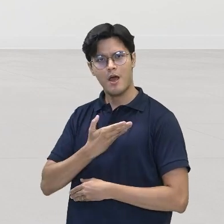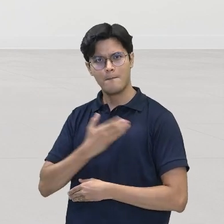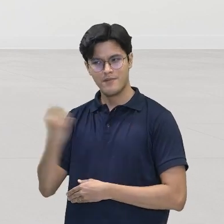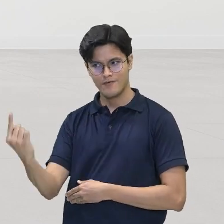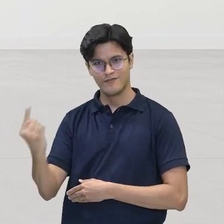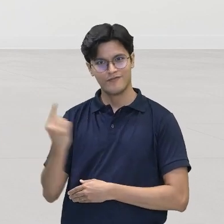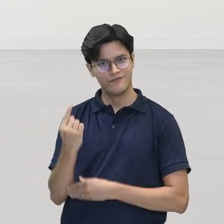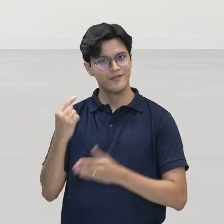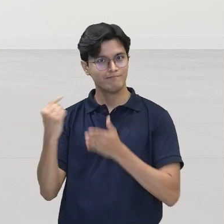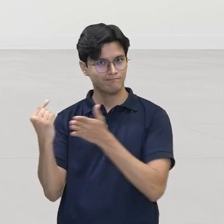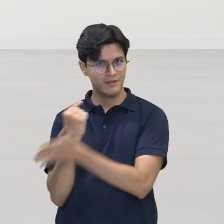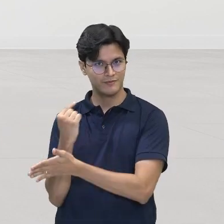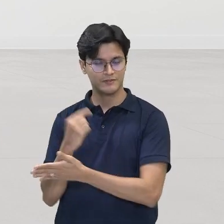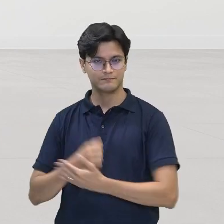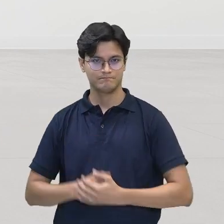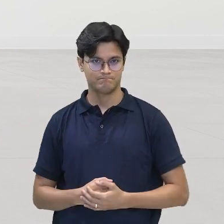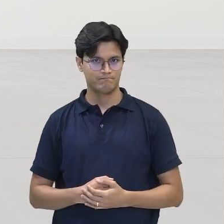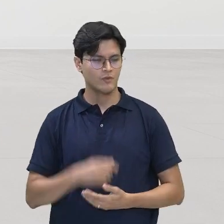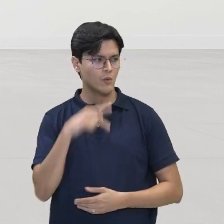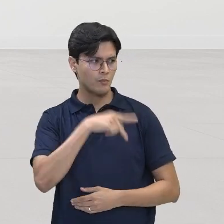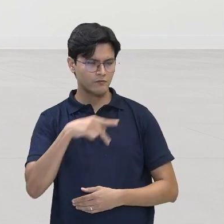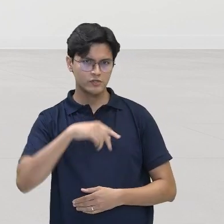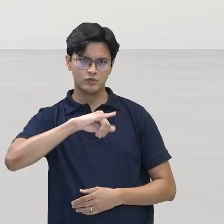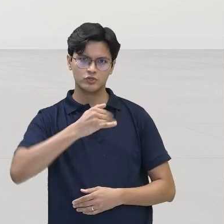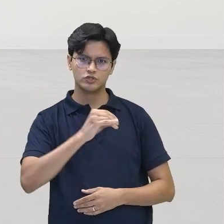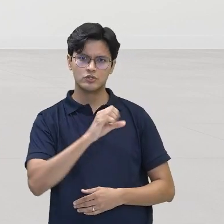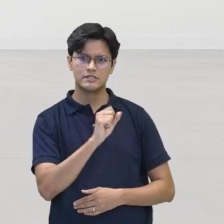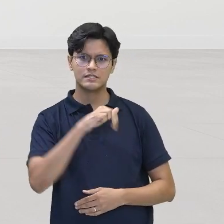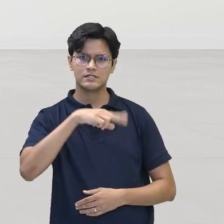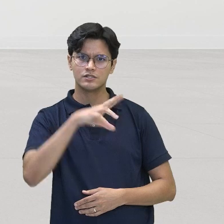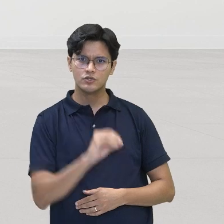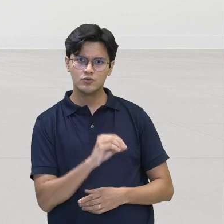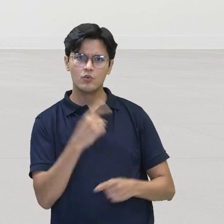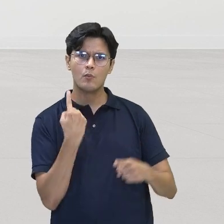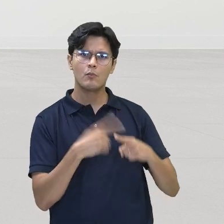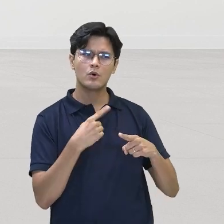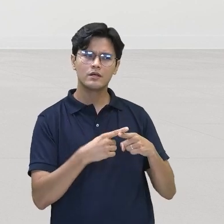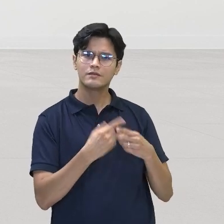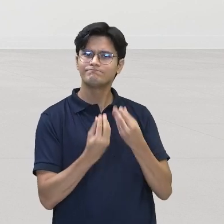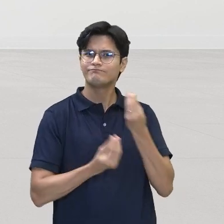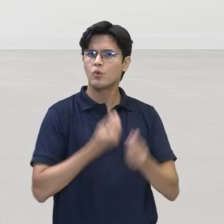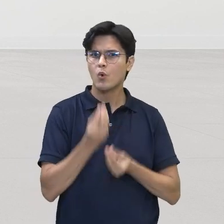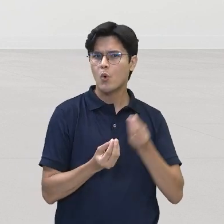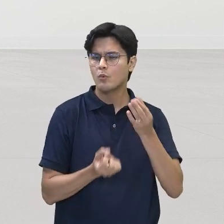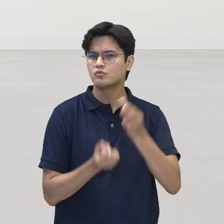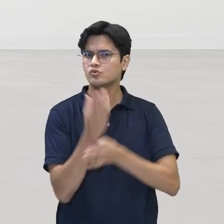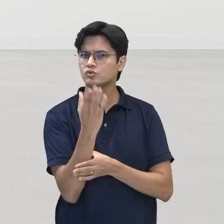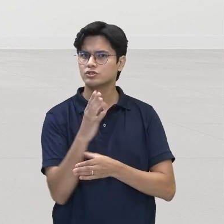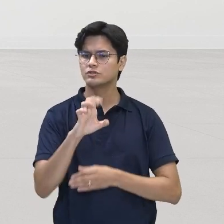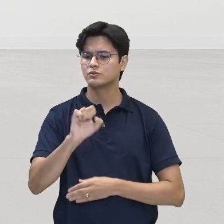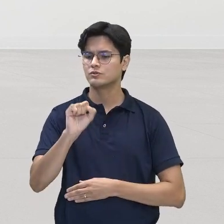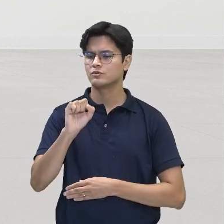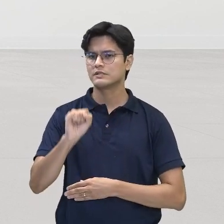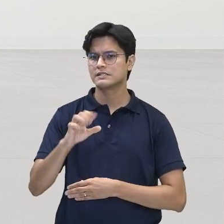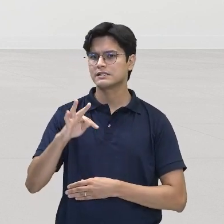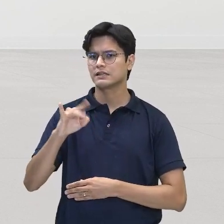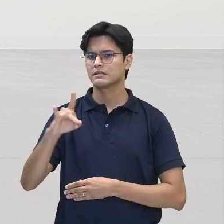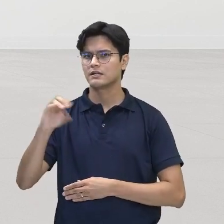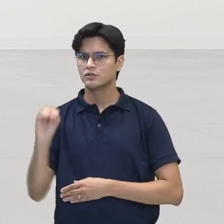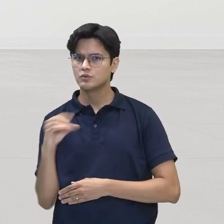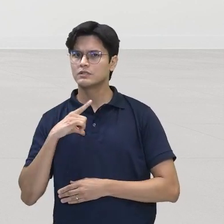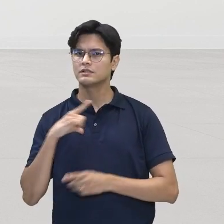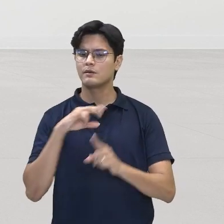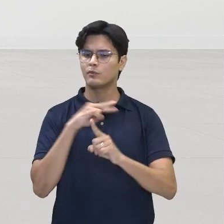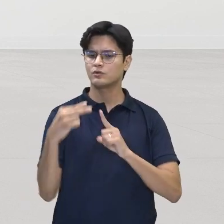Djurquinha? Professor Josino, por que e como surgiu o Estado? E existem visões